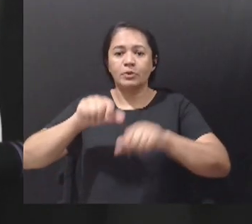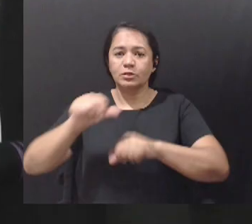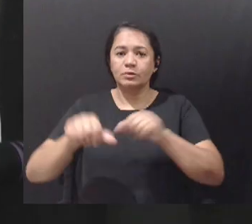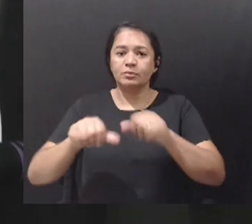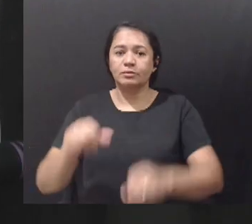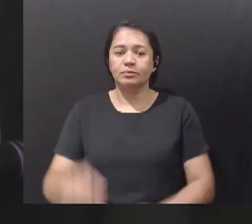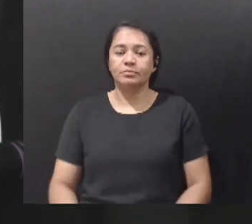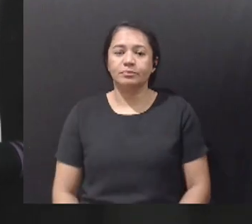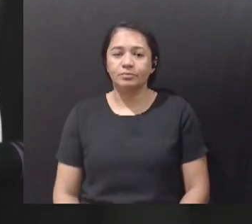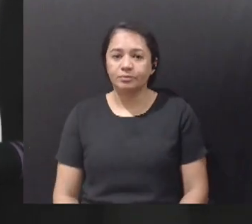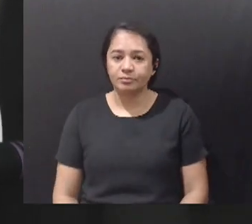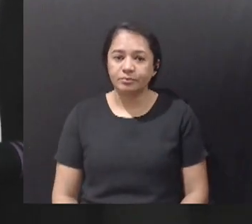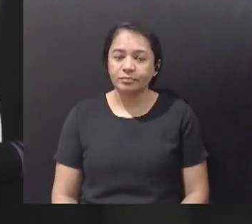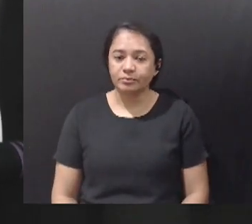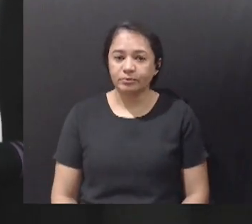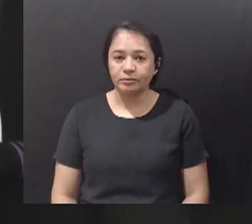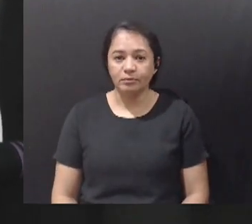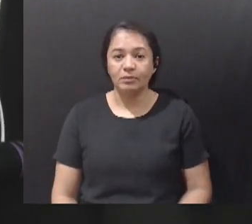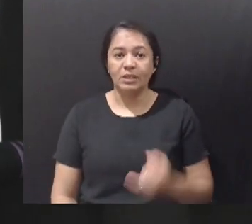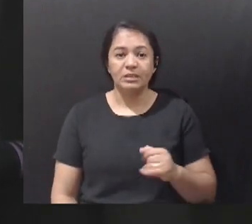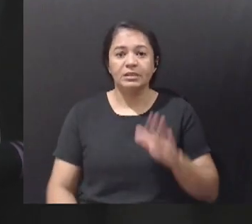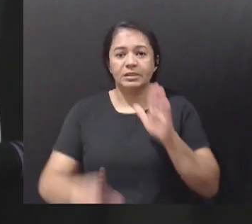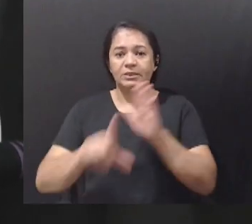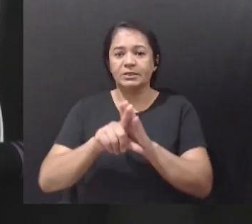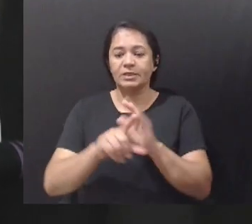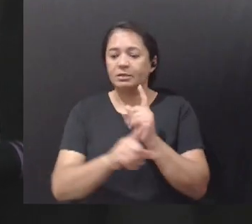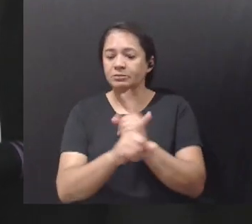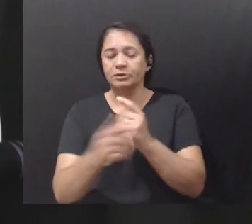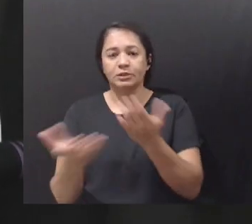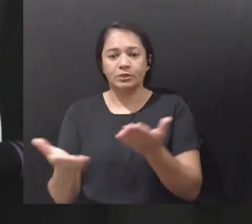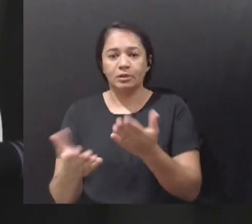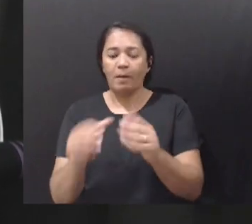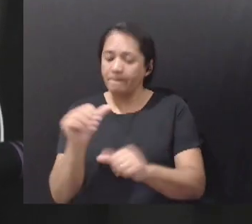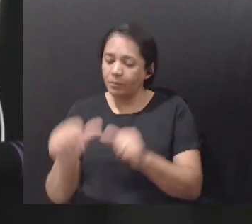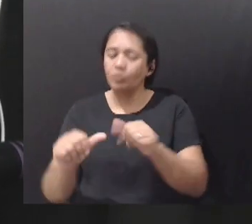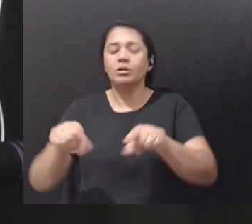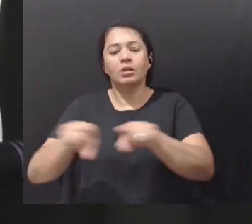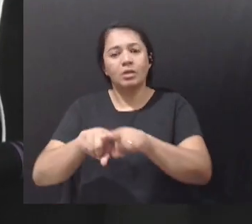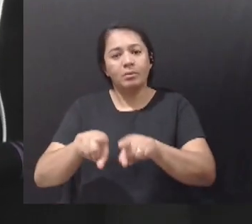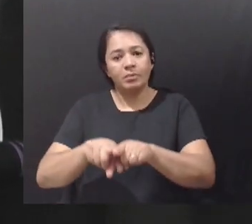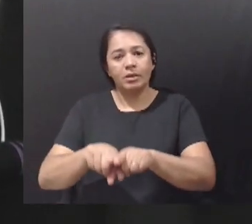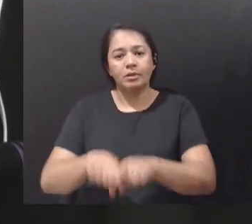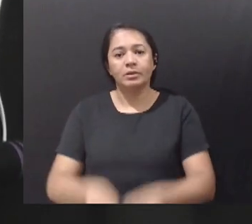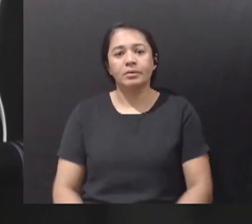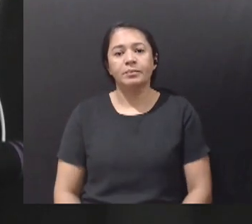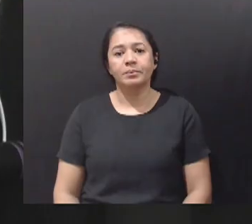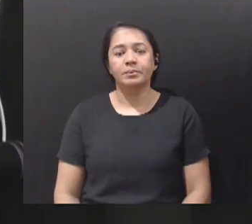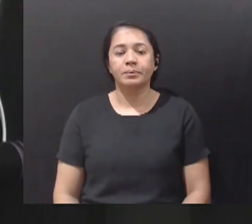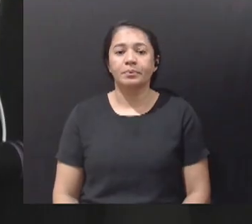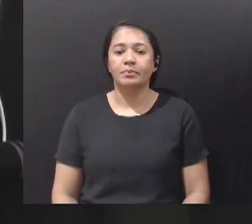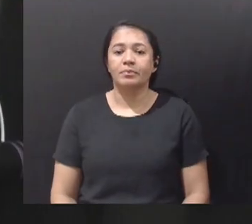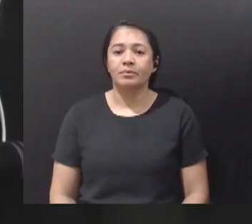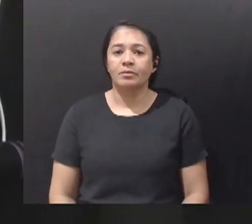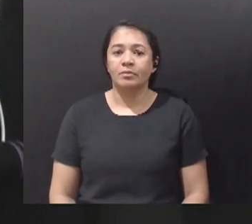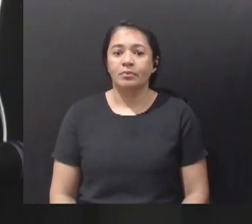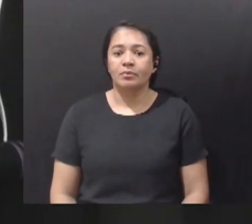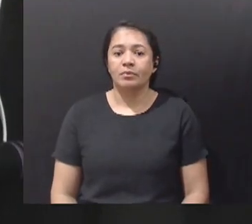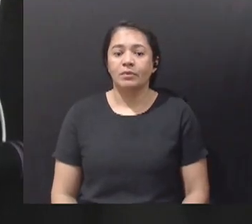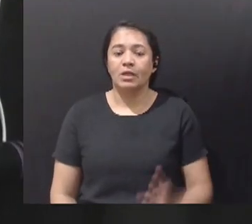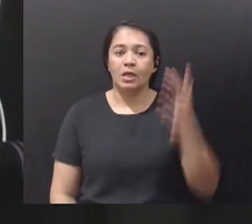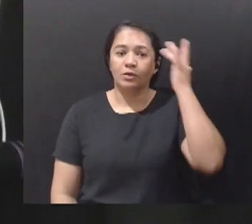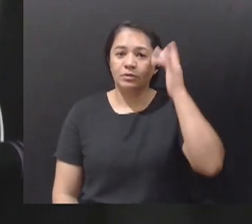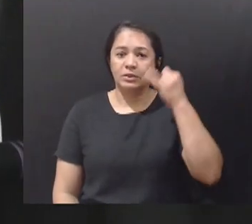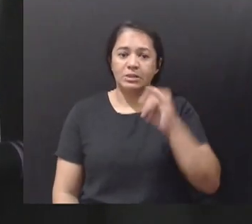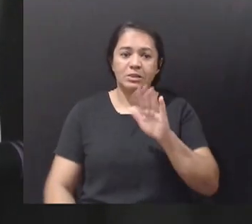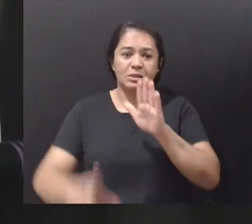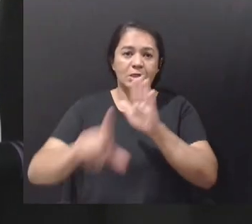homem para a lei. Se a lei não está atendendo naquele momento, muda-se a lei, não muda-se o ser humano, tá certo? Então, eu não sei exatamente se essa lei está exatamente